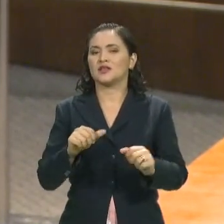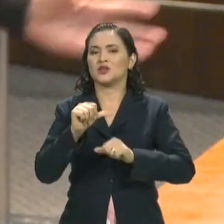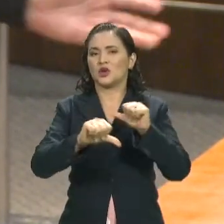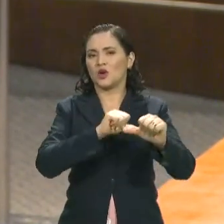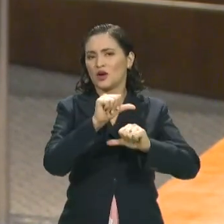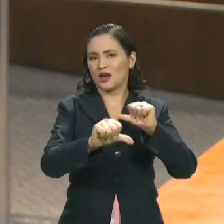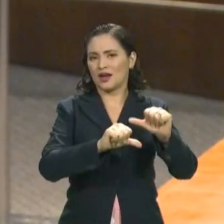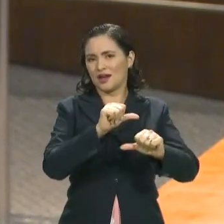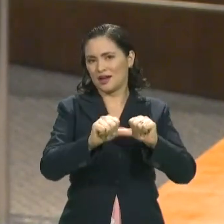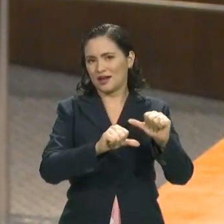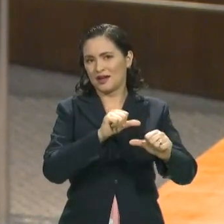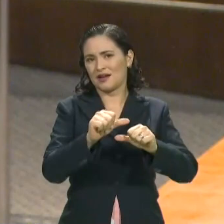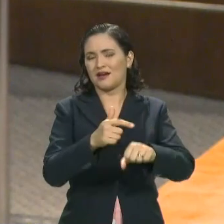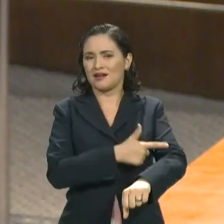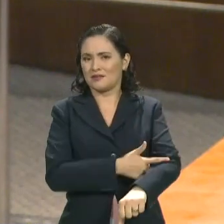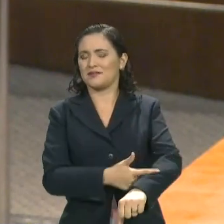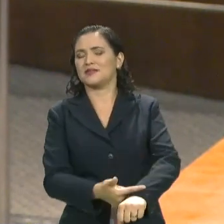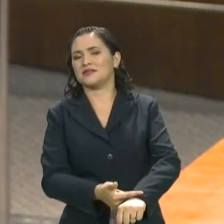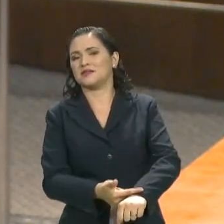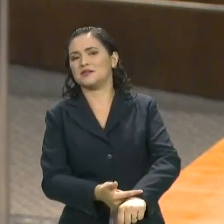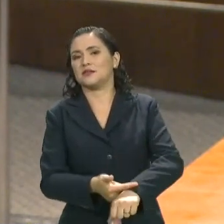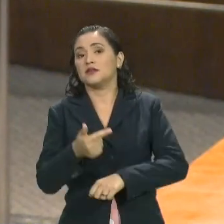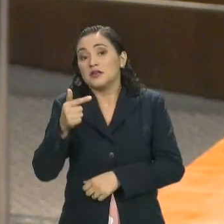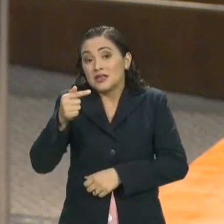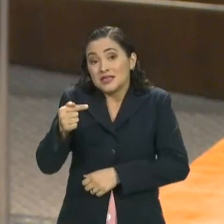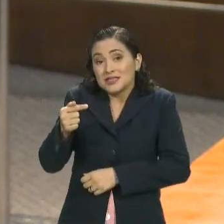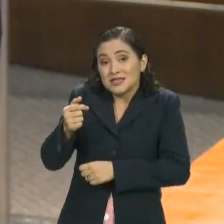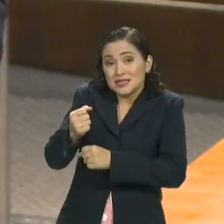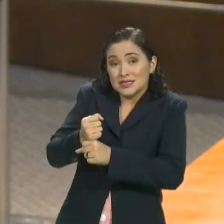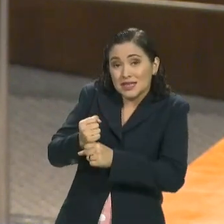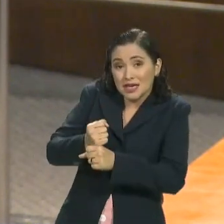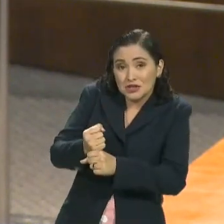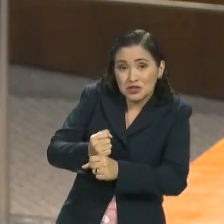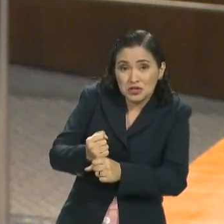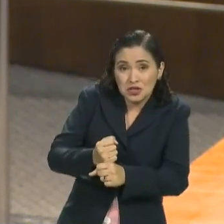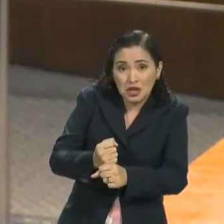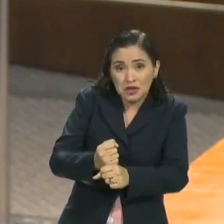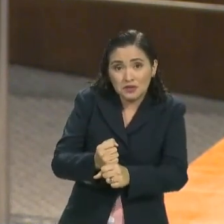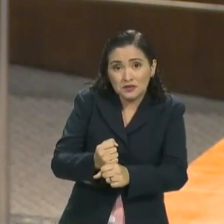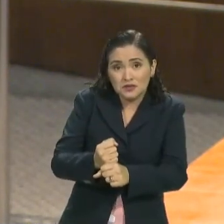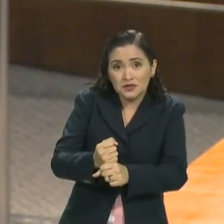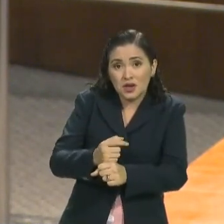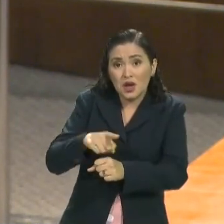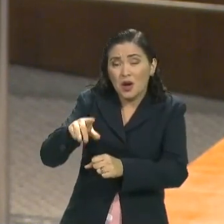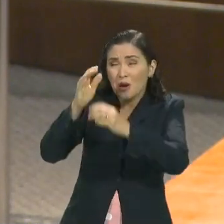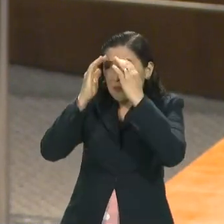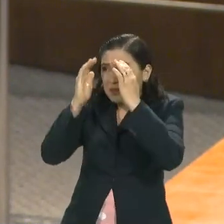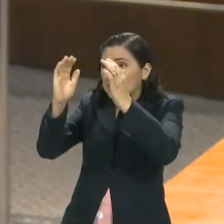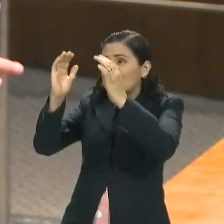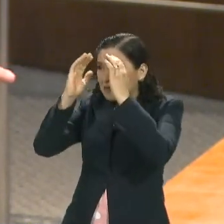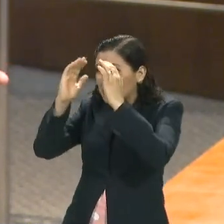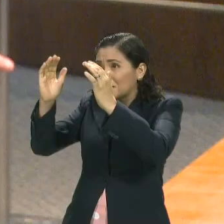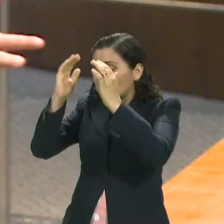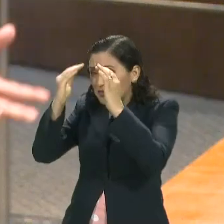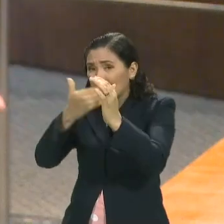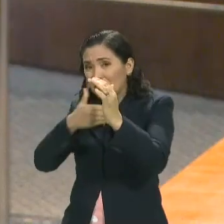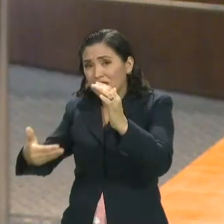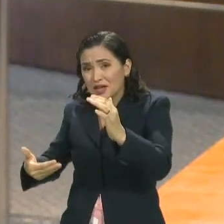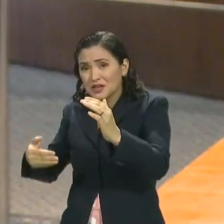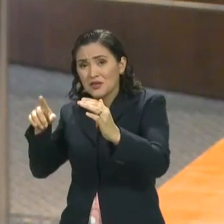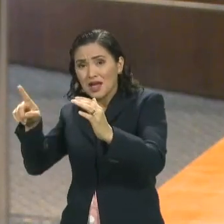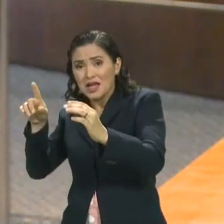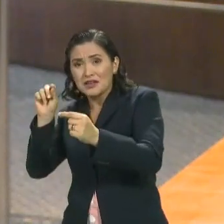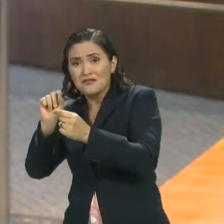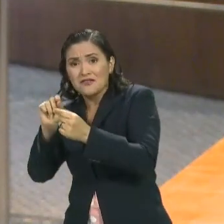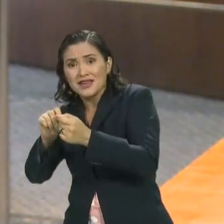sentimentos. Desgastado ao longo dos 7 anos. Submissa a um palácio que nada fez por vocês. E agora começam